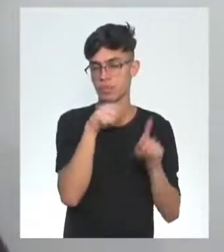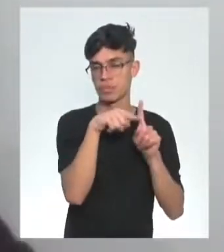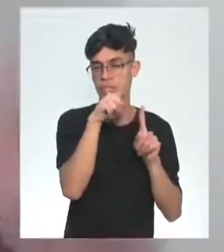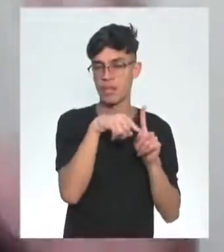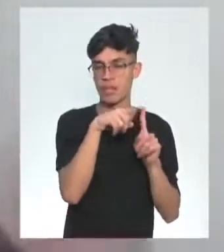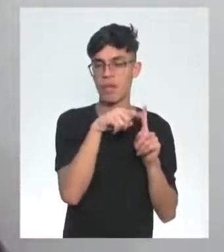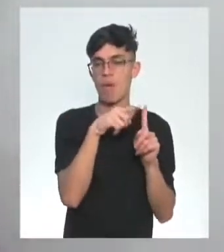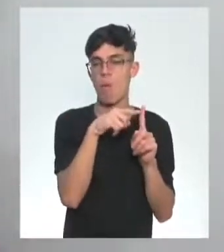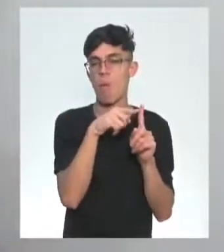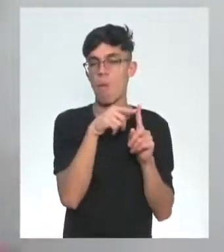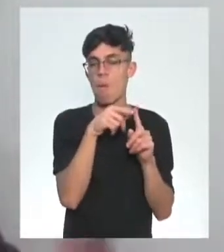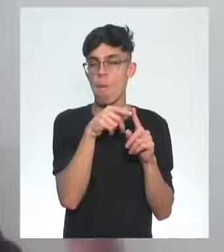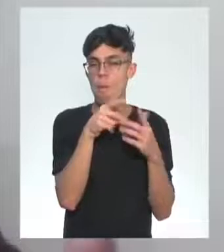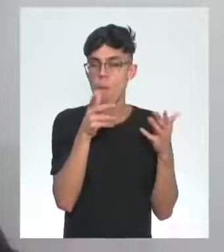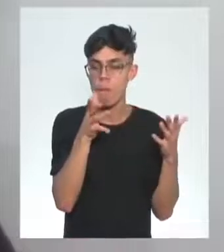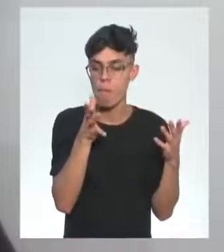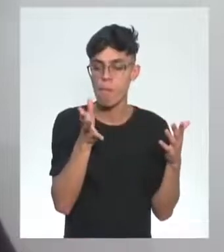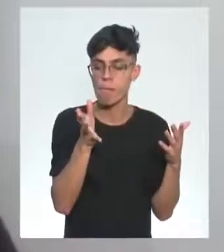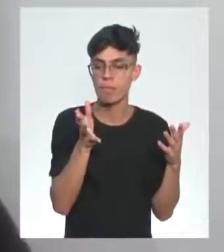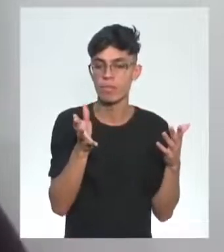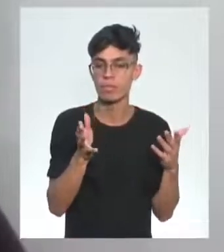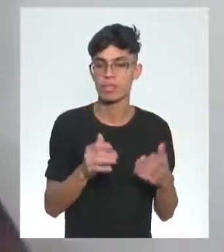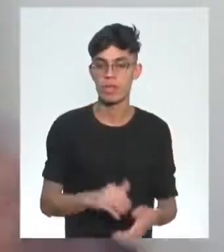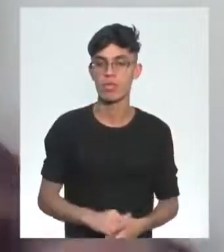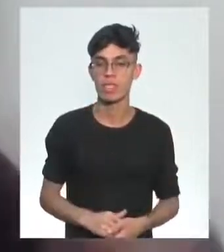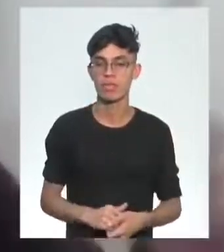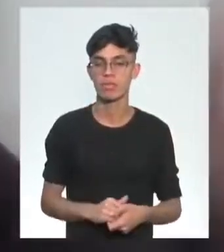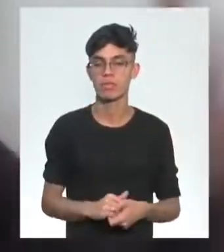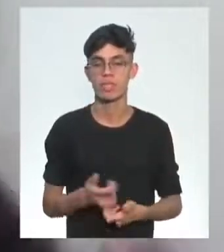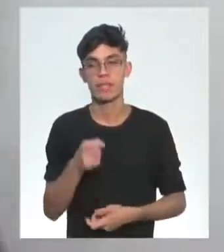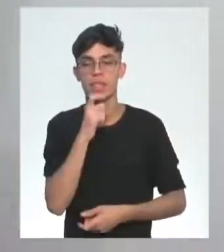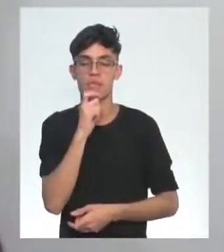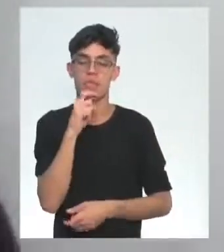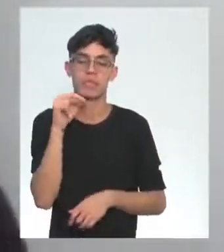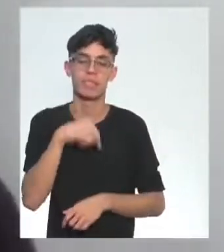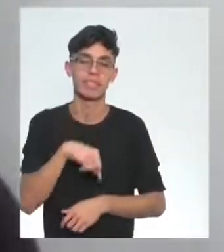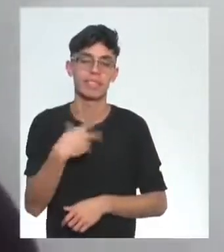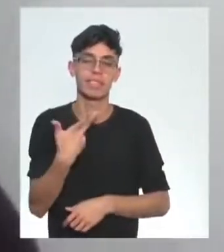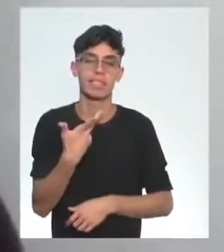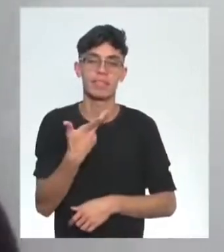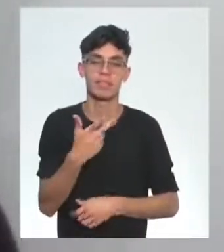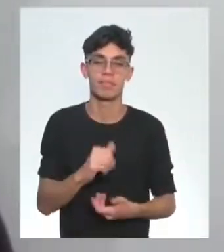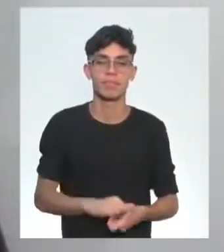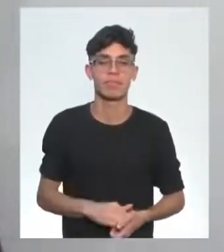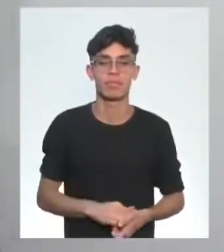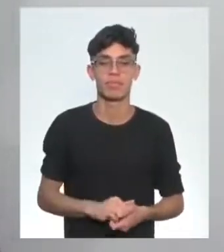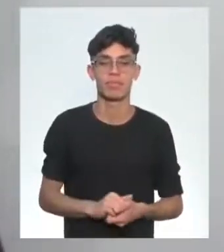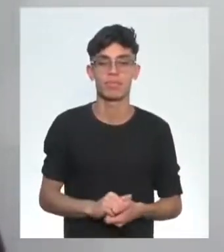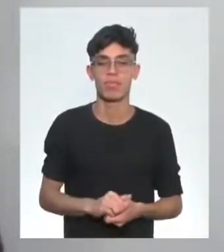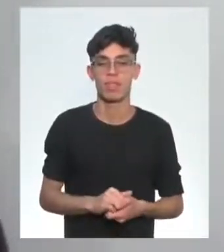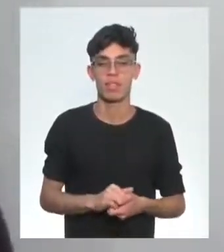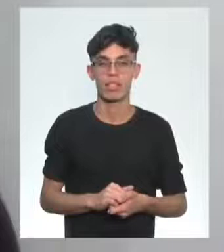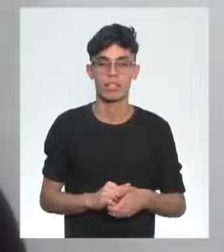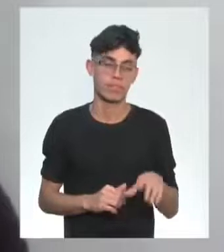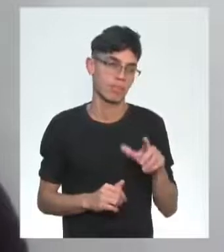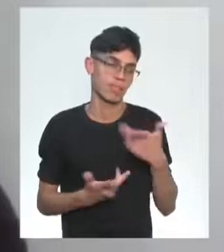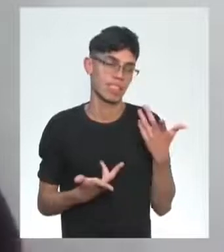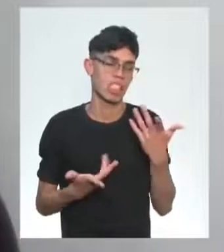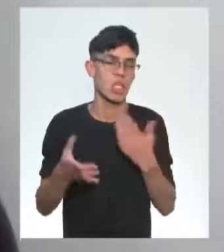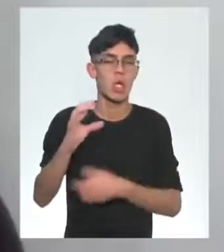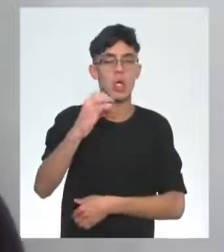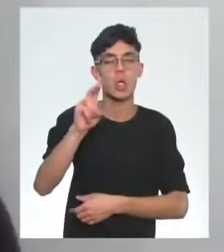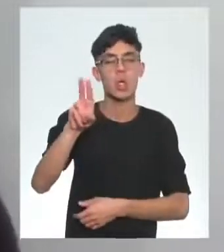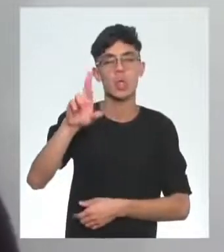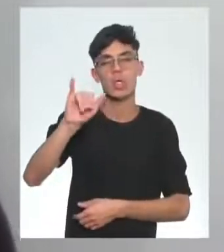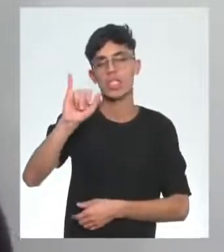um curitibano, Curitiba é isso, né? Não, está mais frio aqui, porque Curitiba é sempre mais frio. Porque o lance de Curitiba é o frio, é sempre